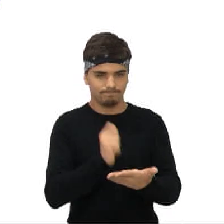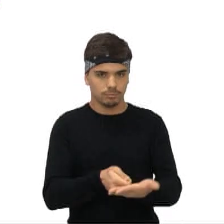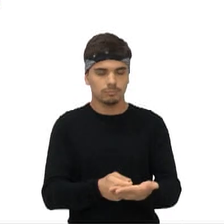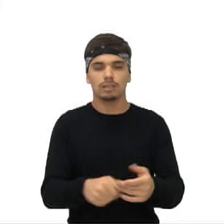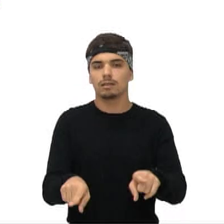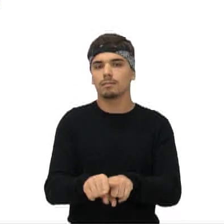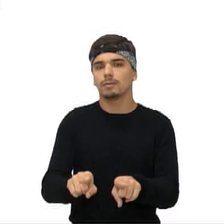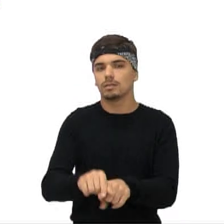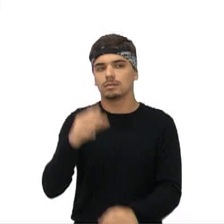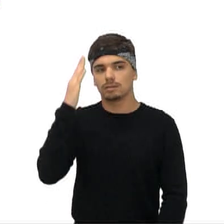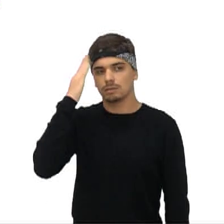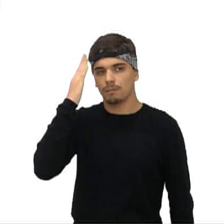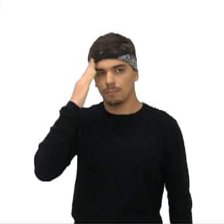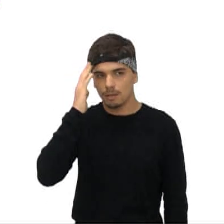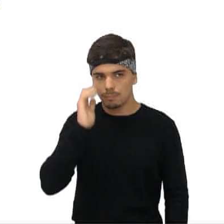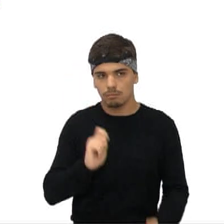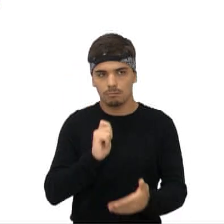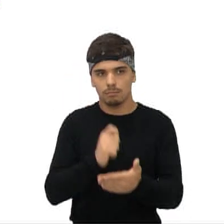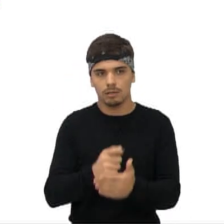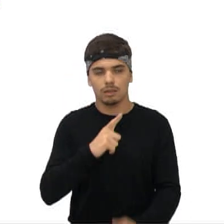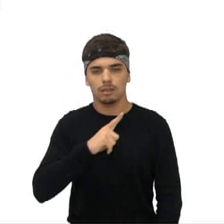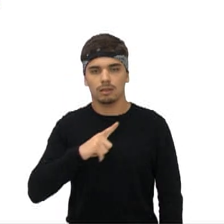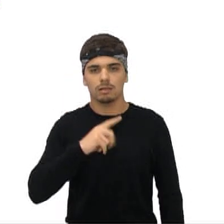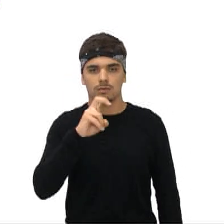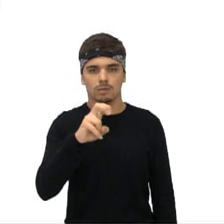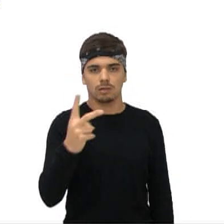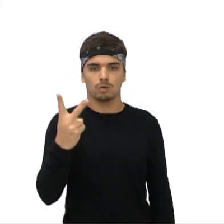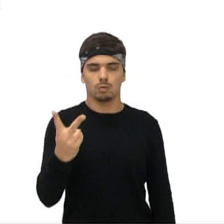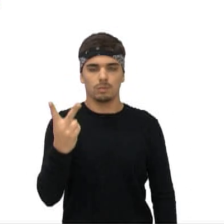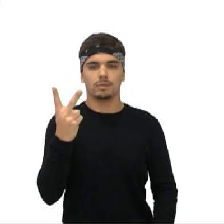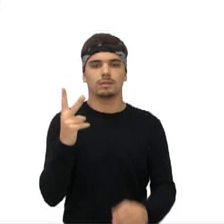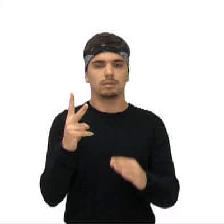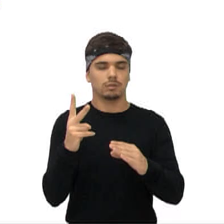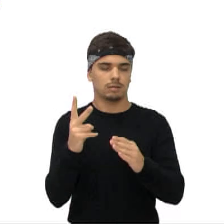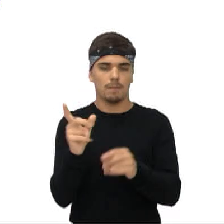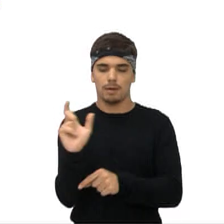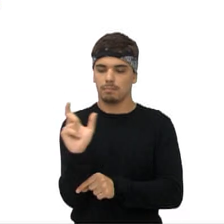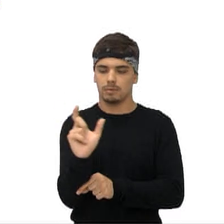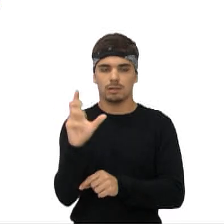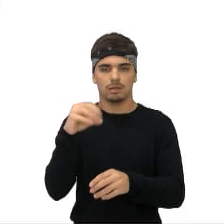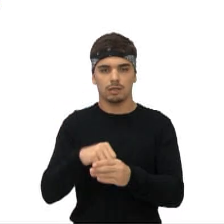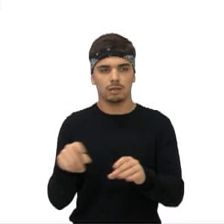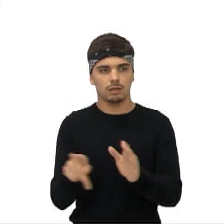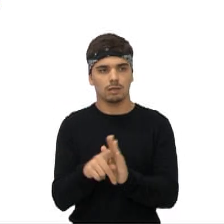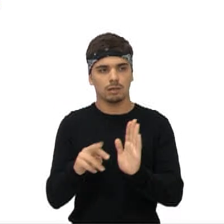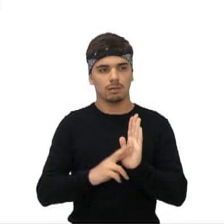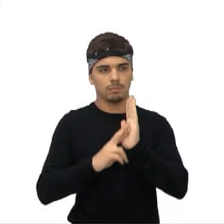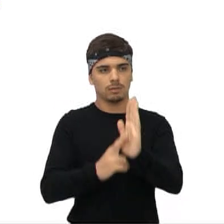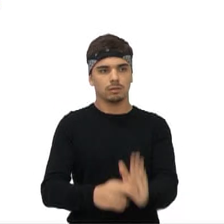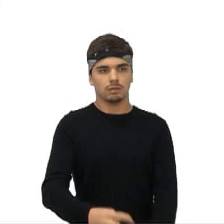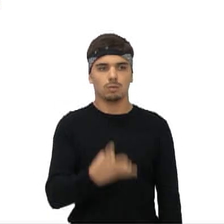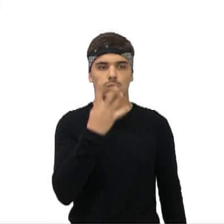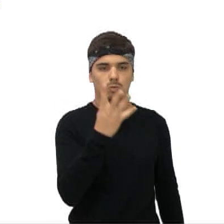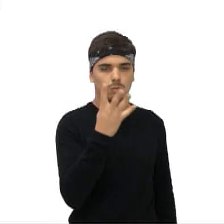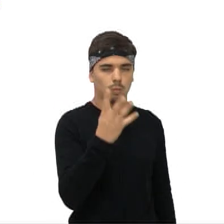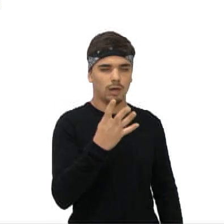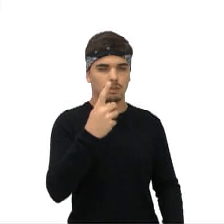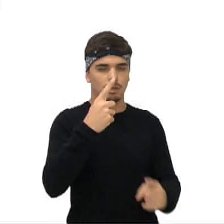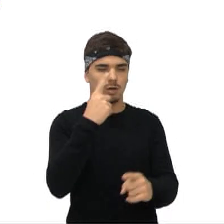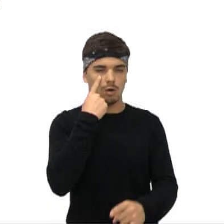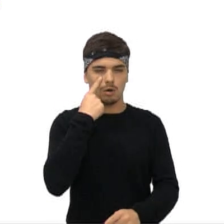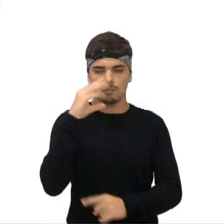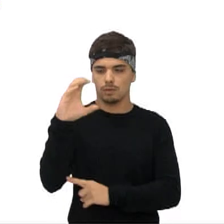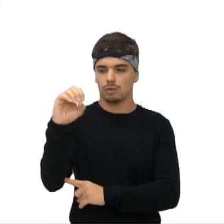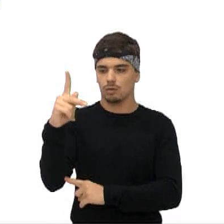baralho é composto de 52 cartas, onde temos a representação de 4 naipes: